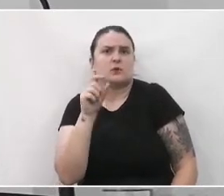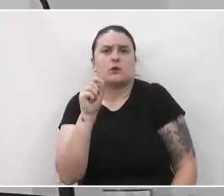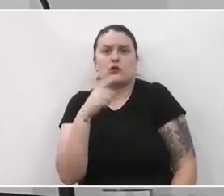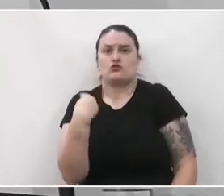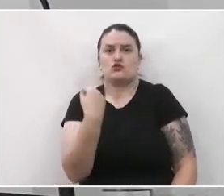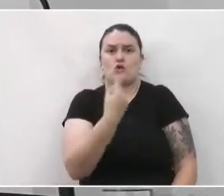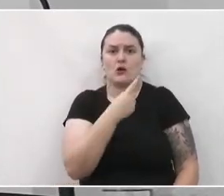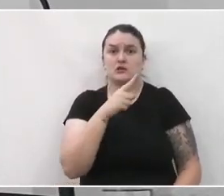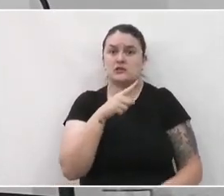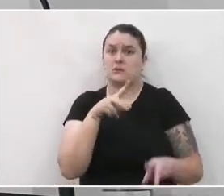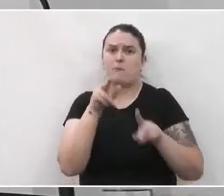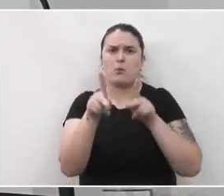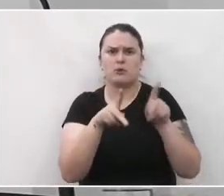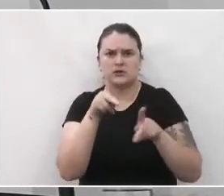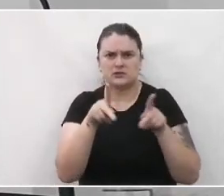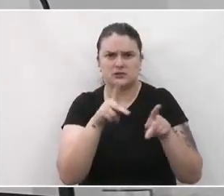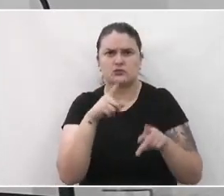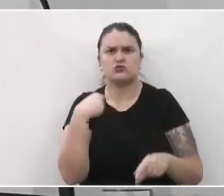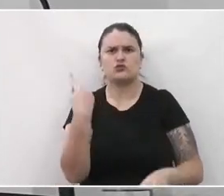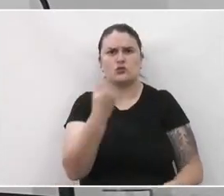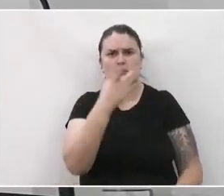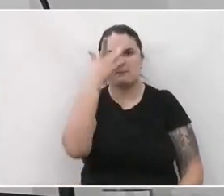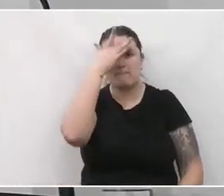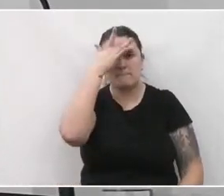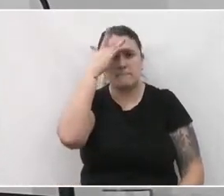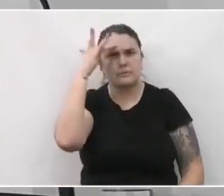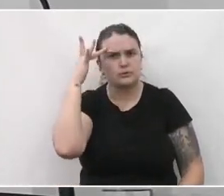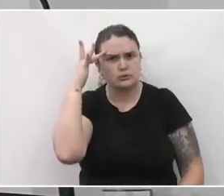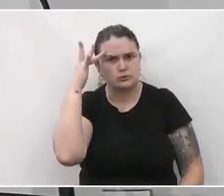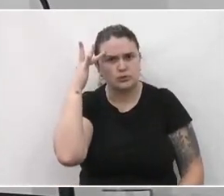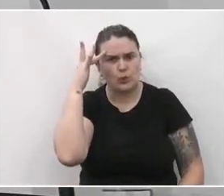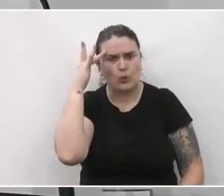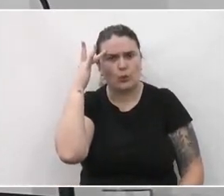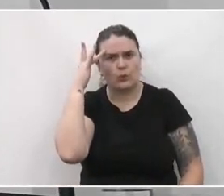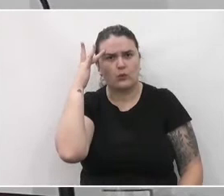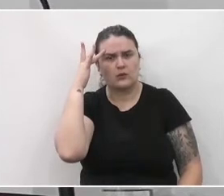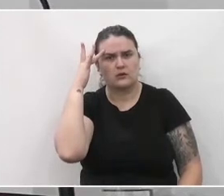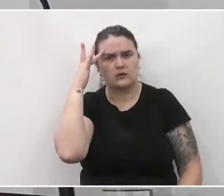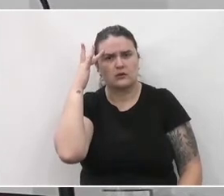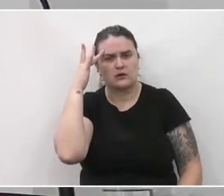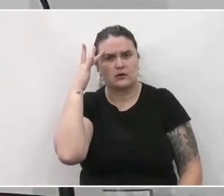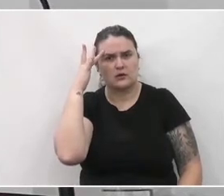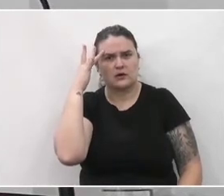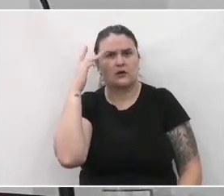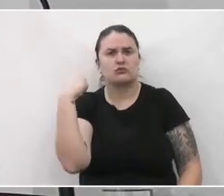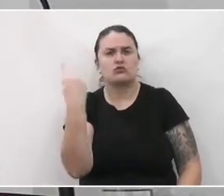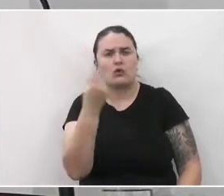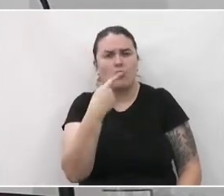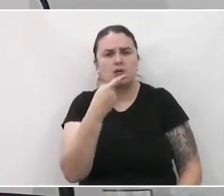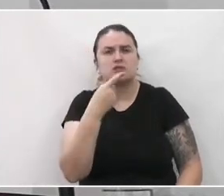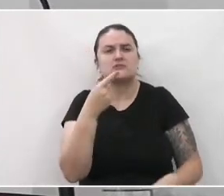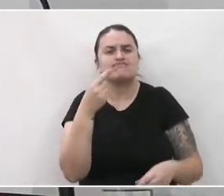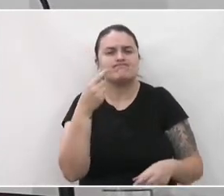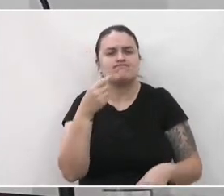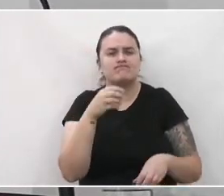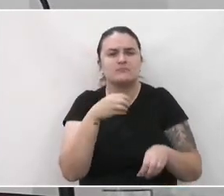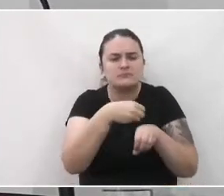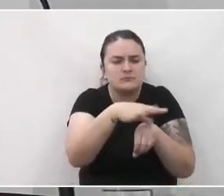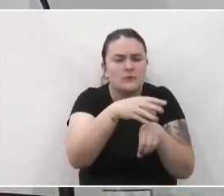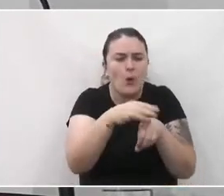digo população, nós que somos pessoas que somos formadores de opiniões, os